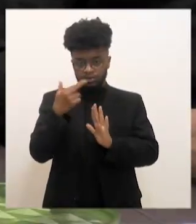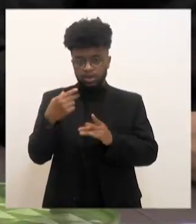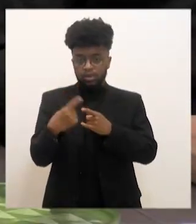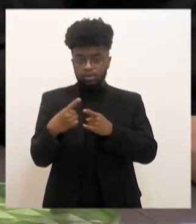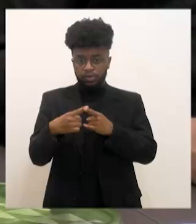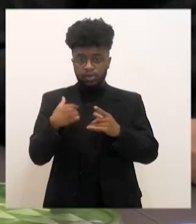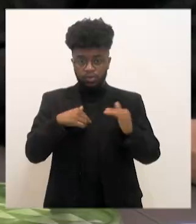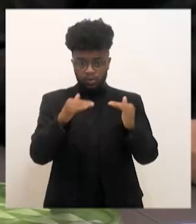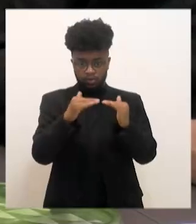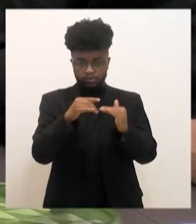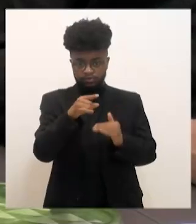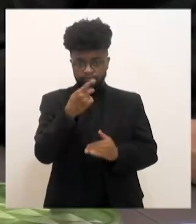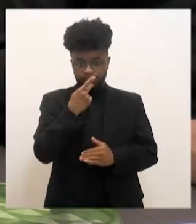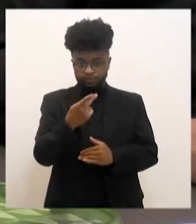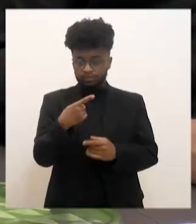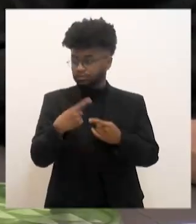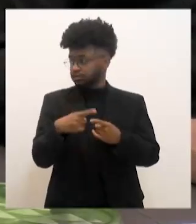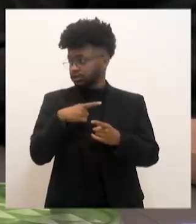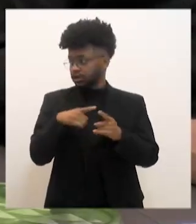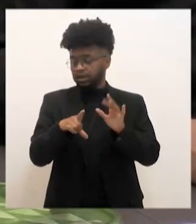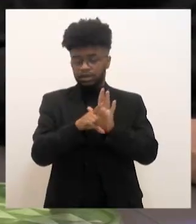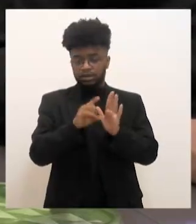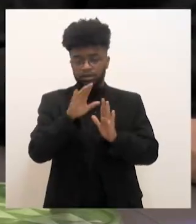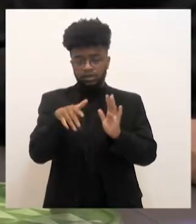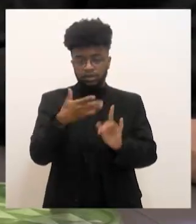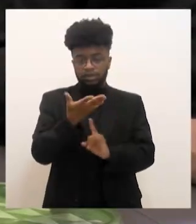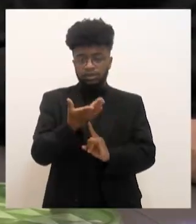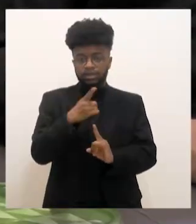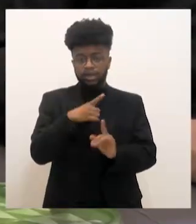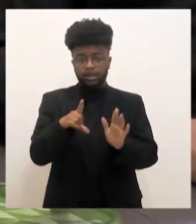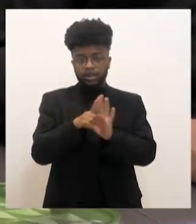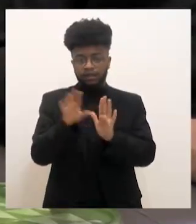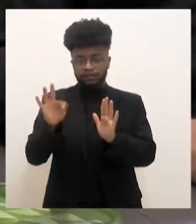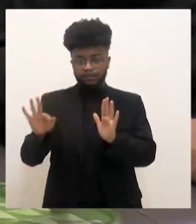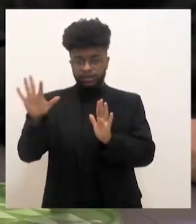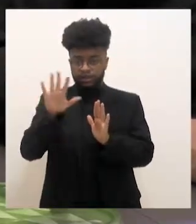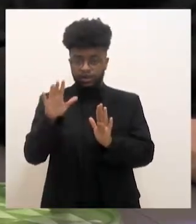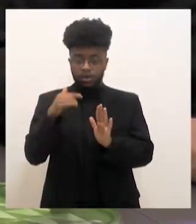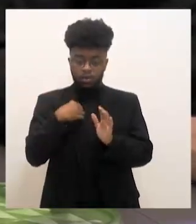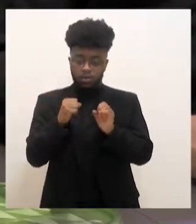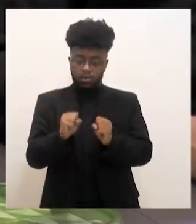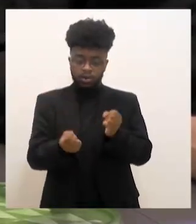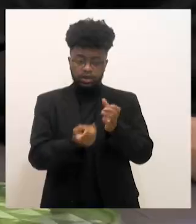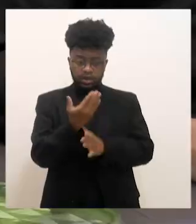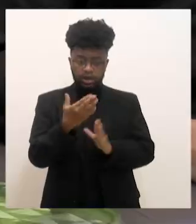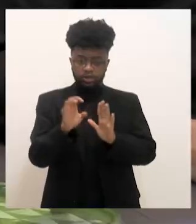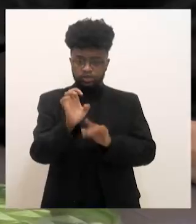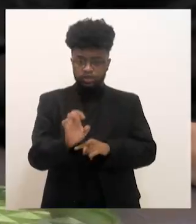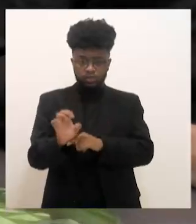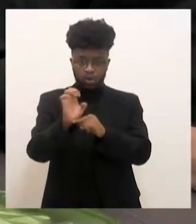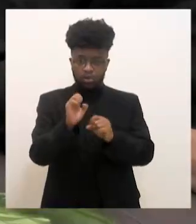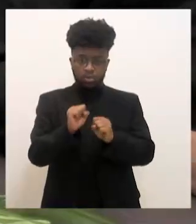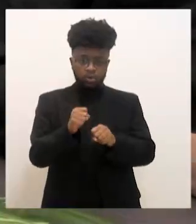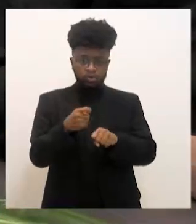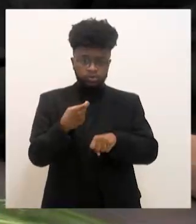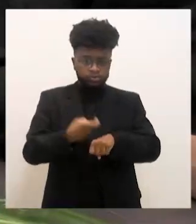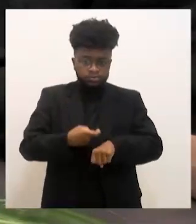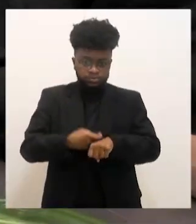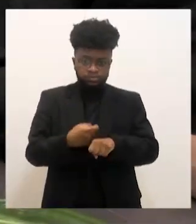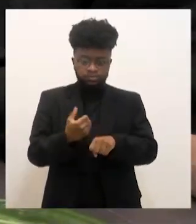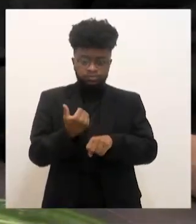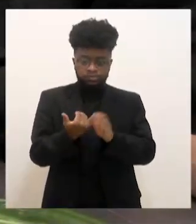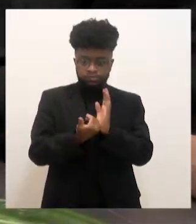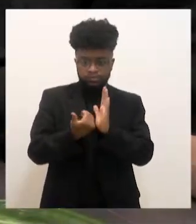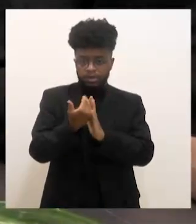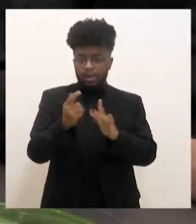Vossa Excelência, para as leis ambientais. Tem uma lei federal. Eu posso fazer uma estadual que seja um pouco mais rigorosa. Eu não posso dizer